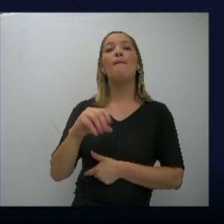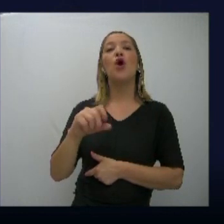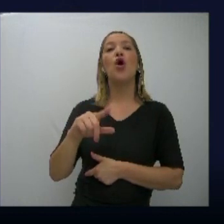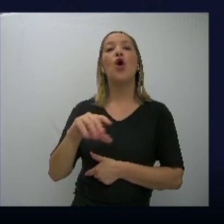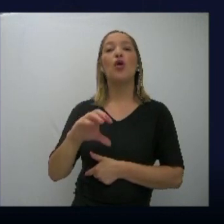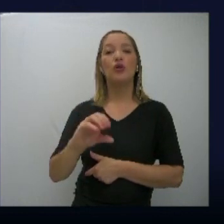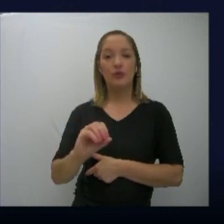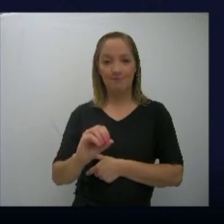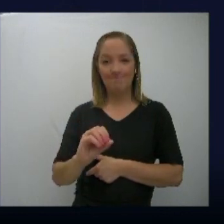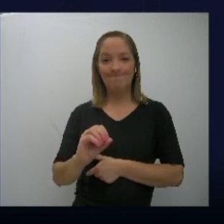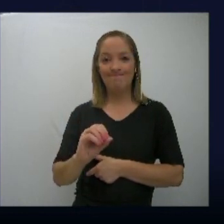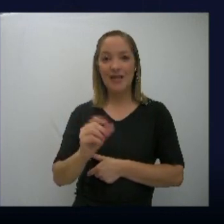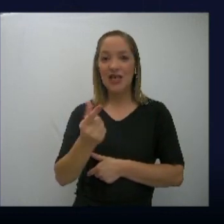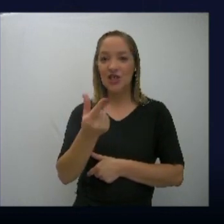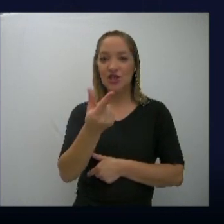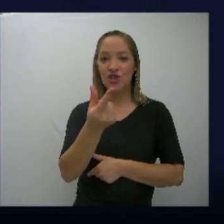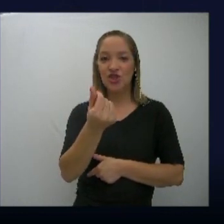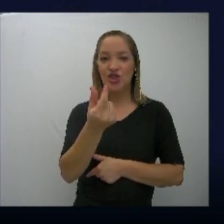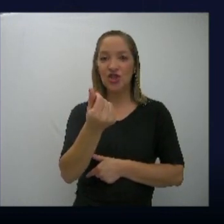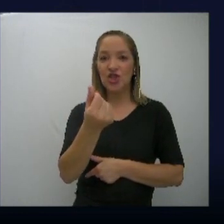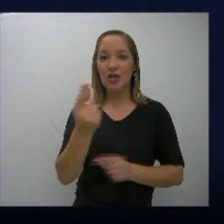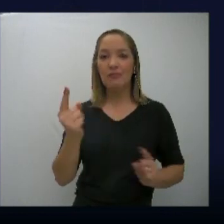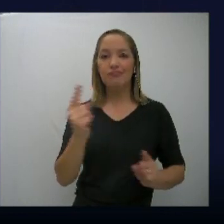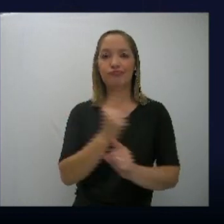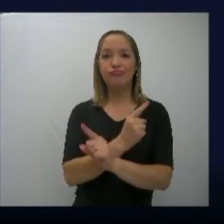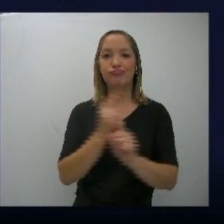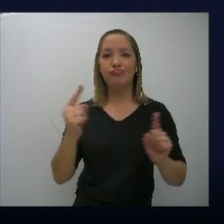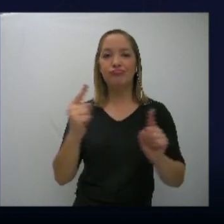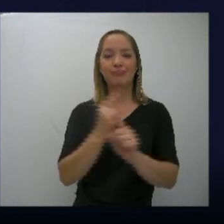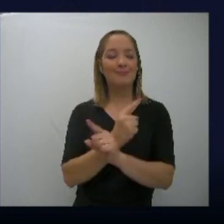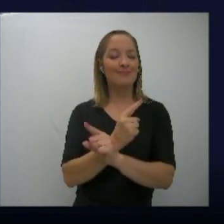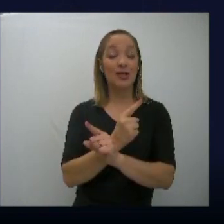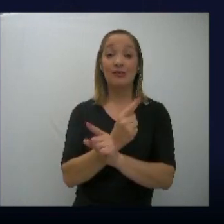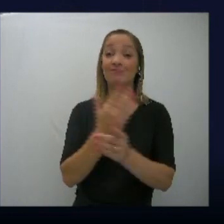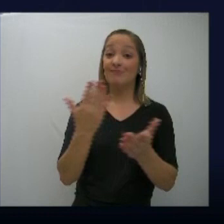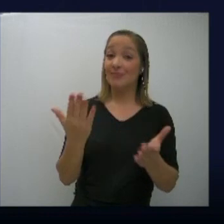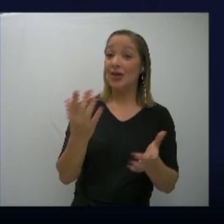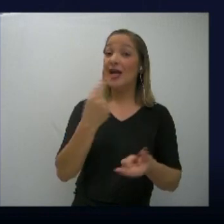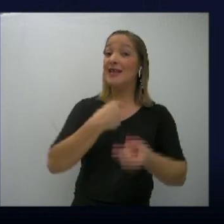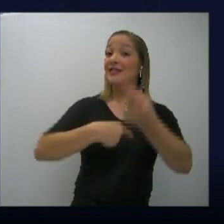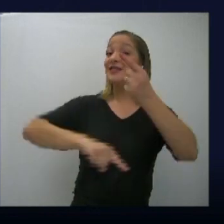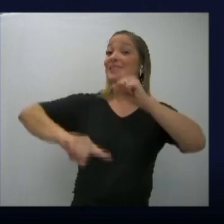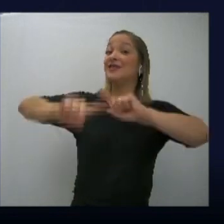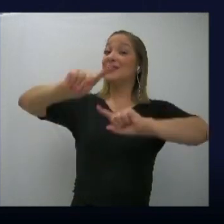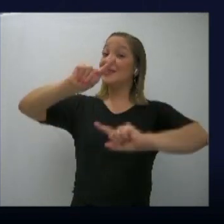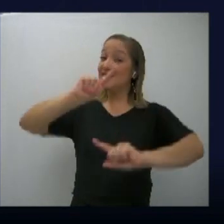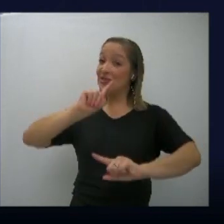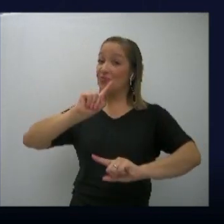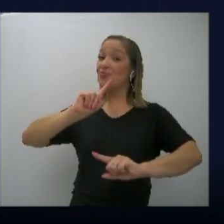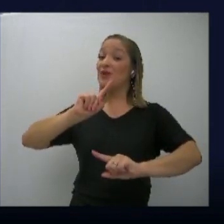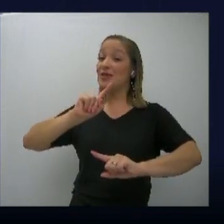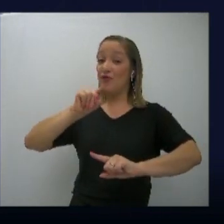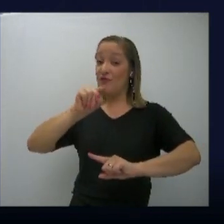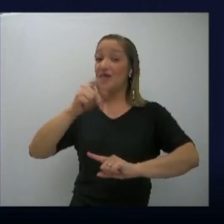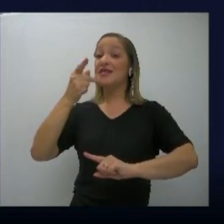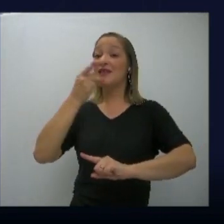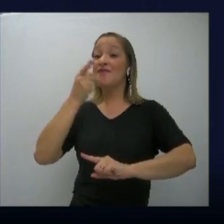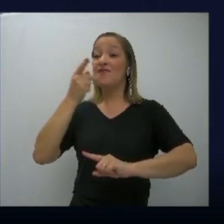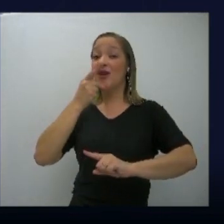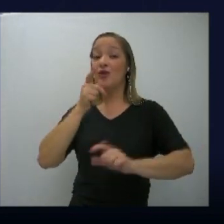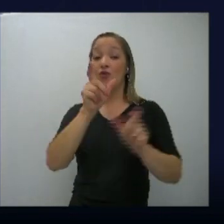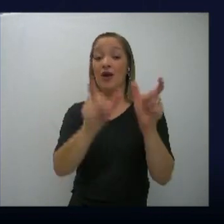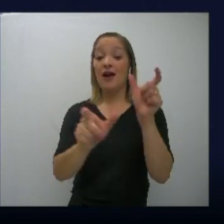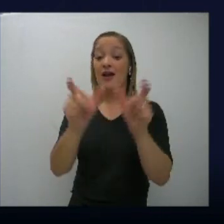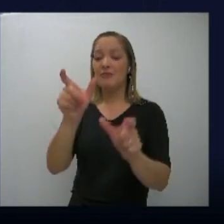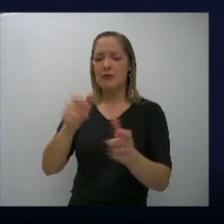isso não fazia o dinheiro circular Então essas peças simples transformação acontece isso tudo você falou né as